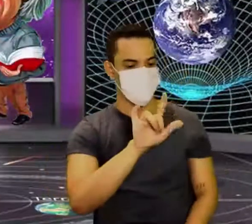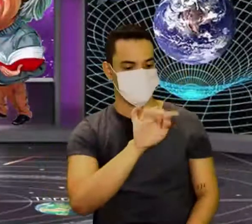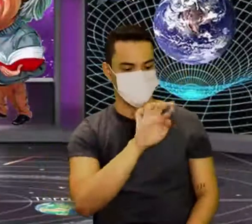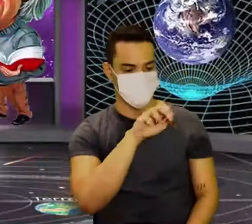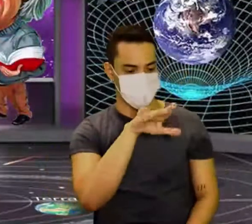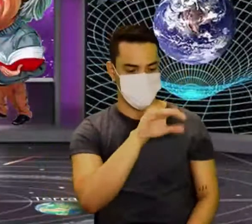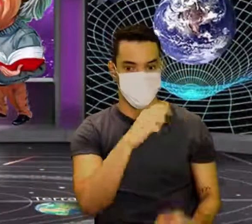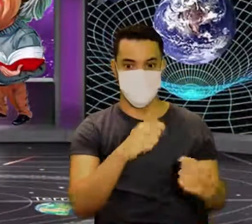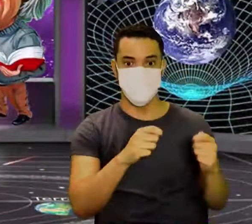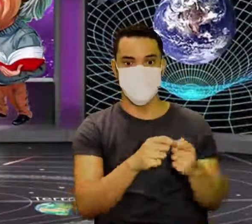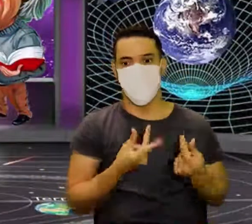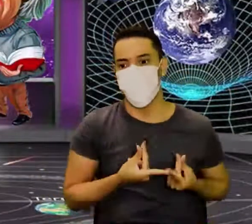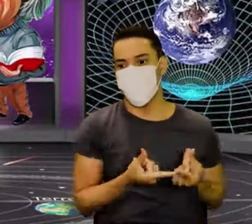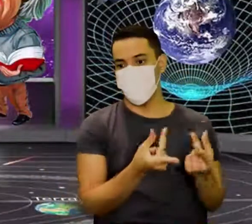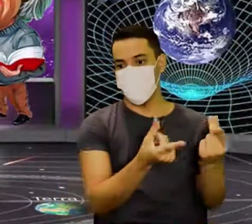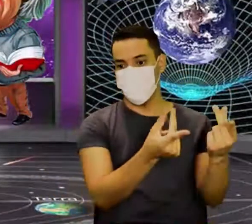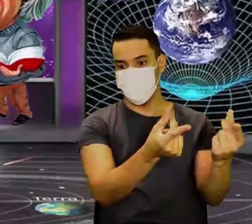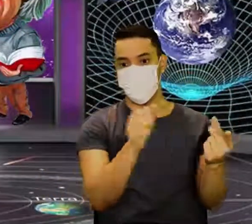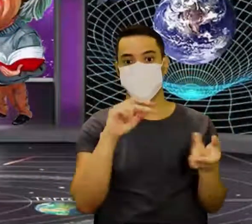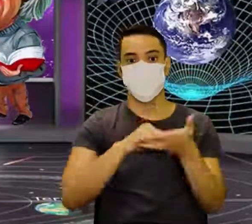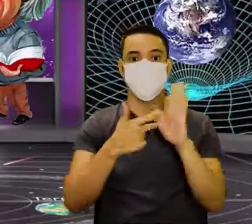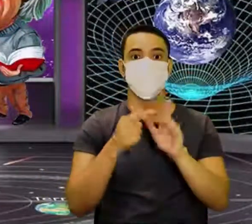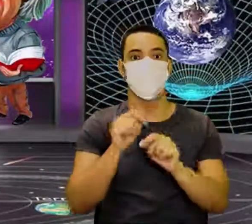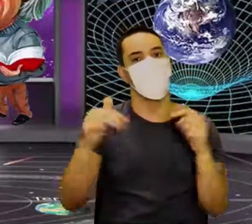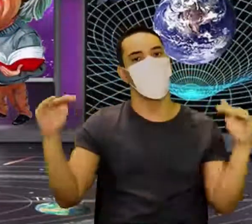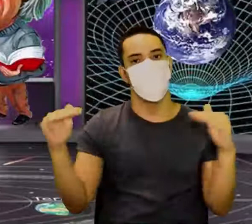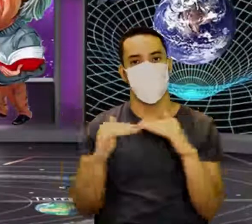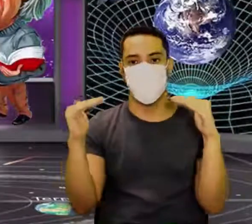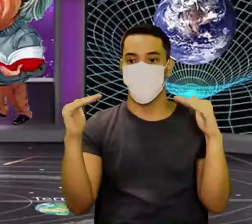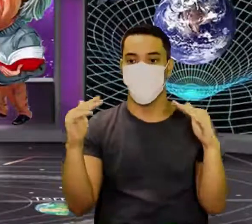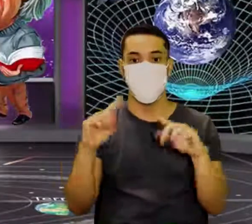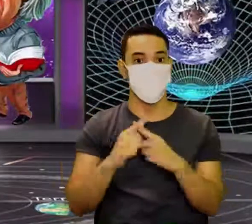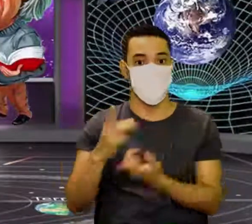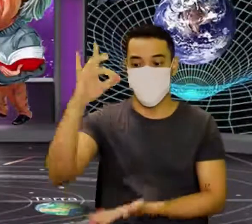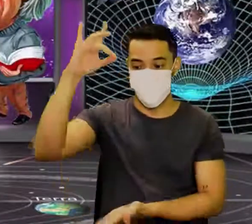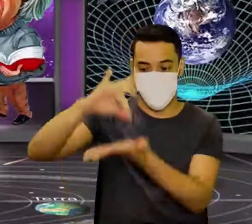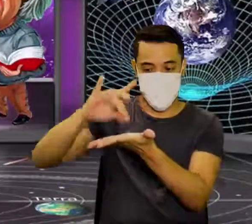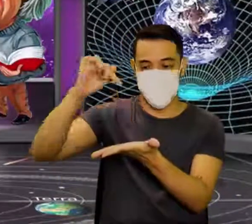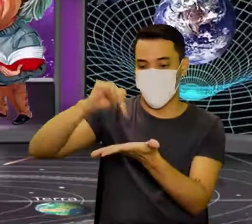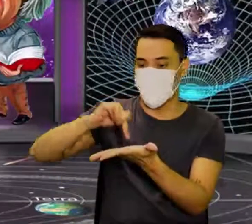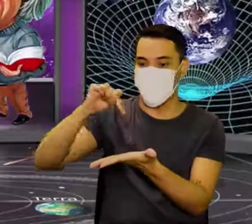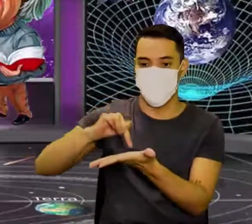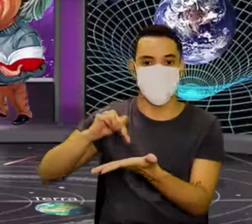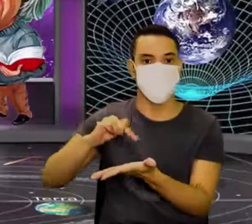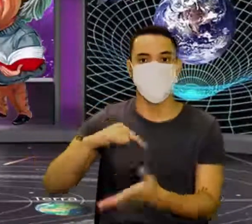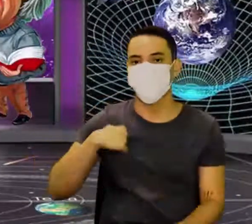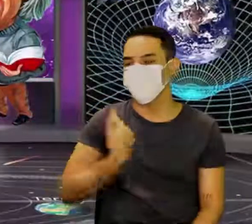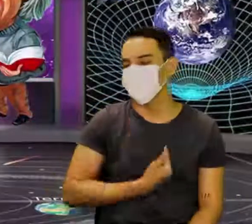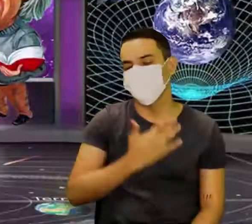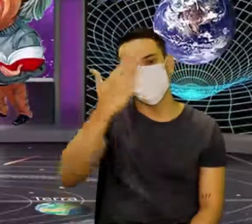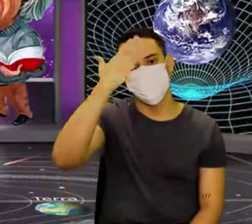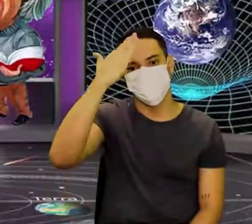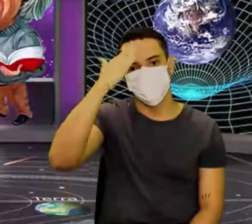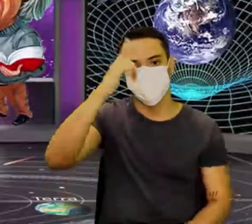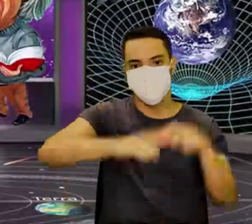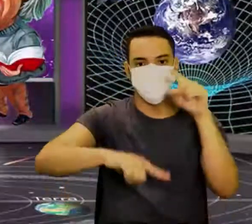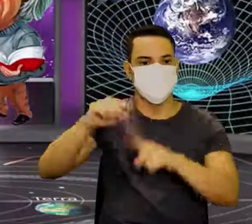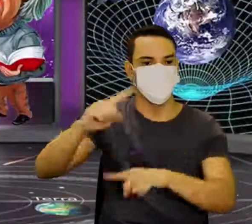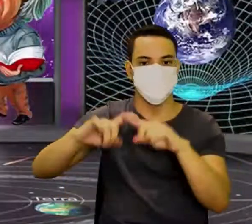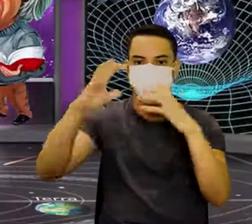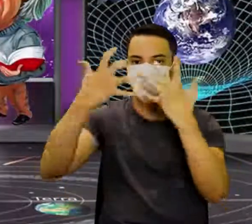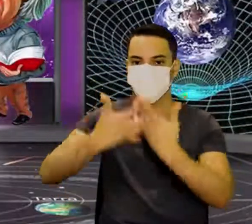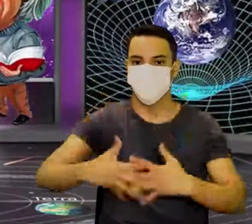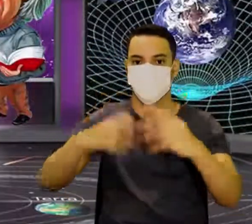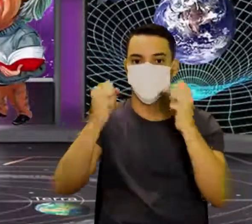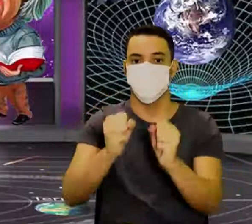quê? Infinita. Isso seria o ideal. Mas no real nós sabemos que os equipamentos eles estão